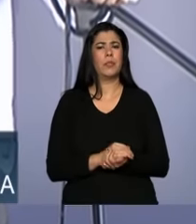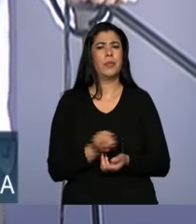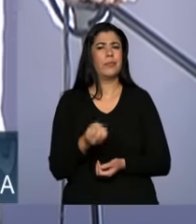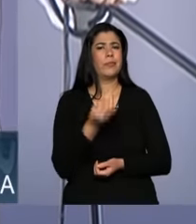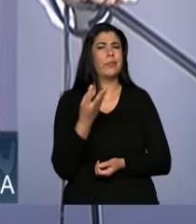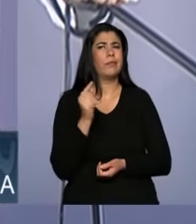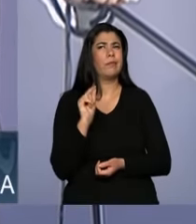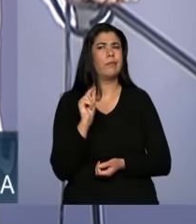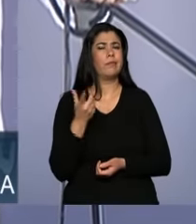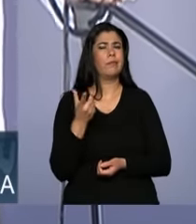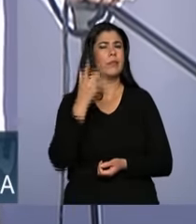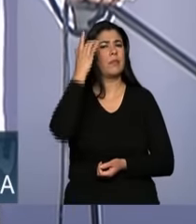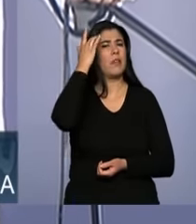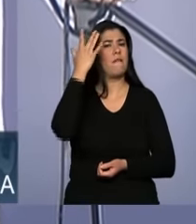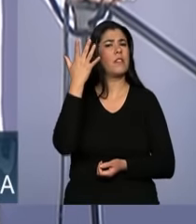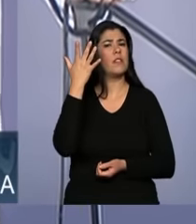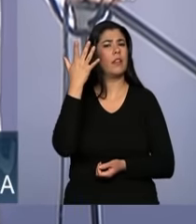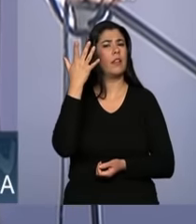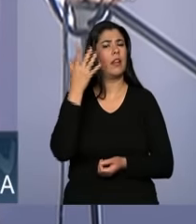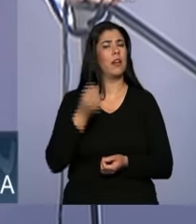Para facilitar a conta,